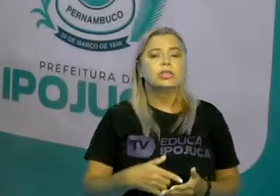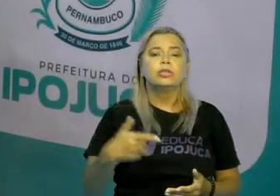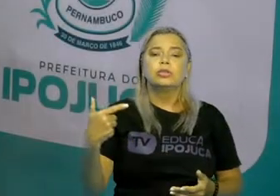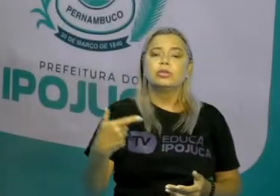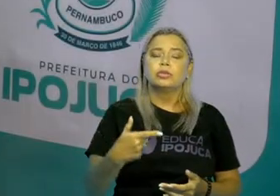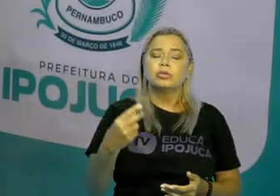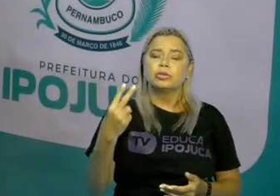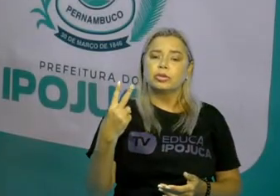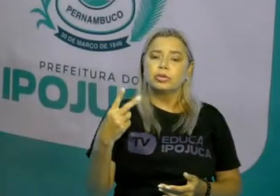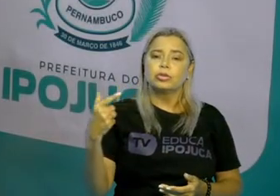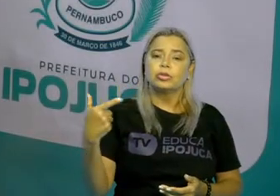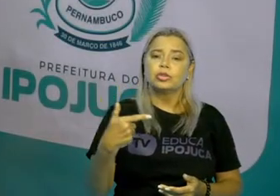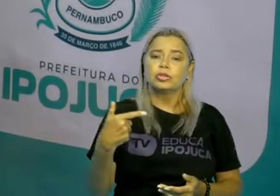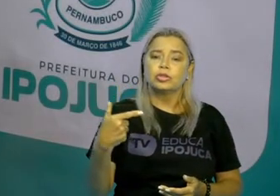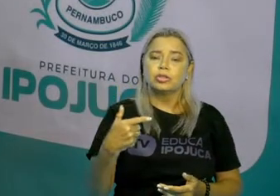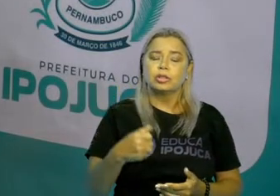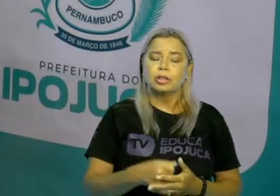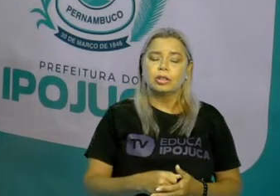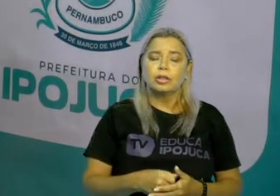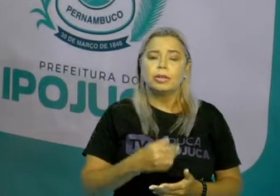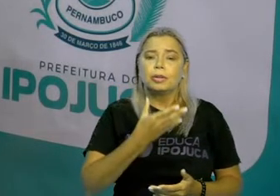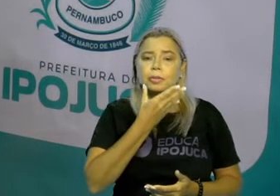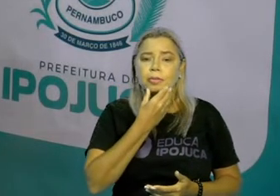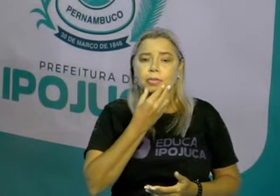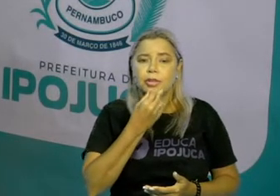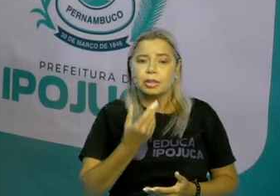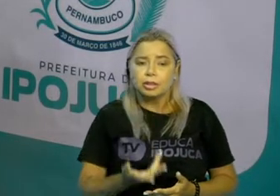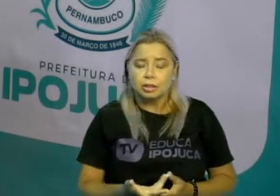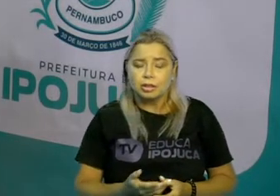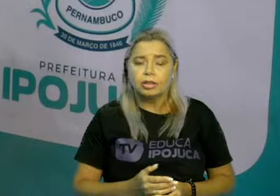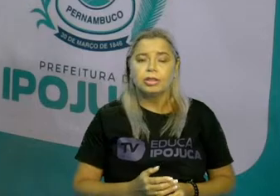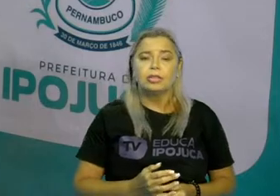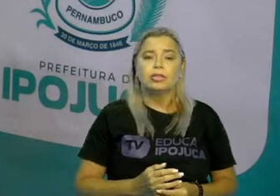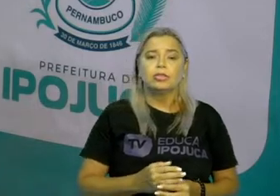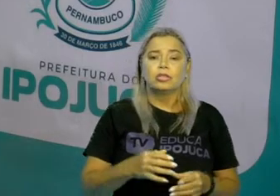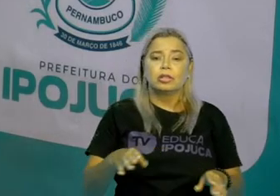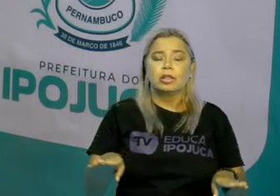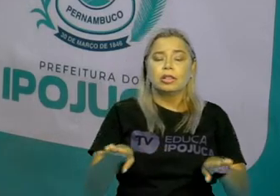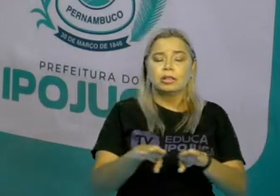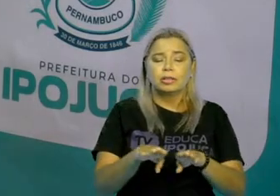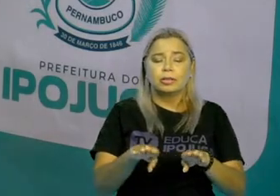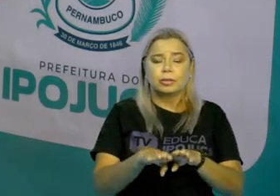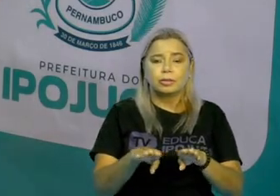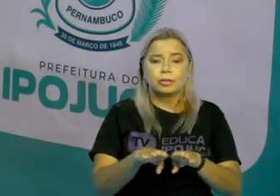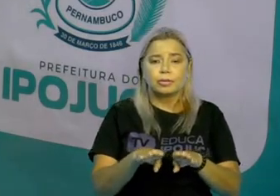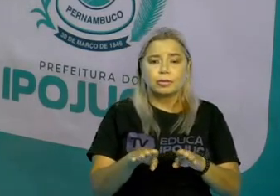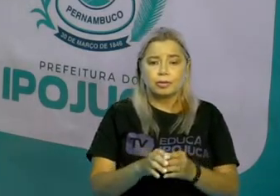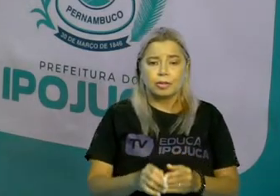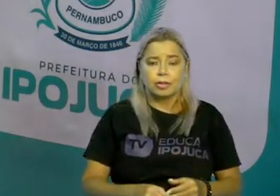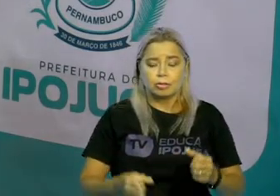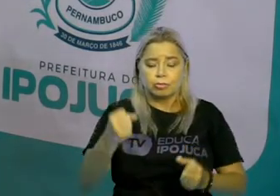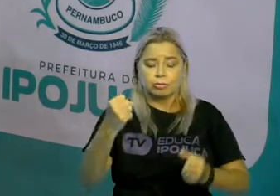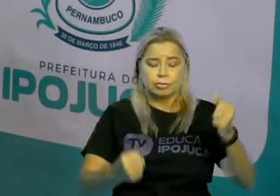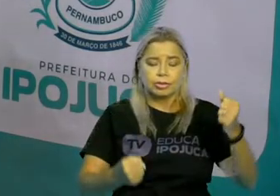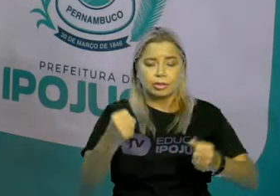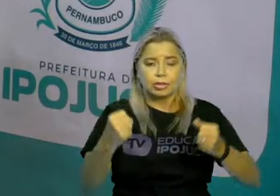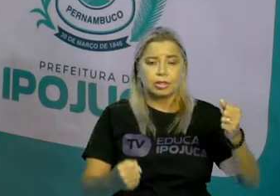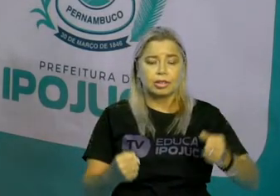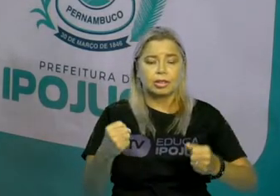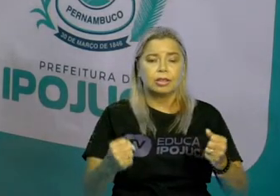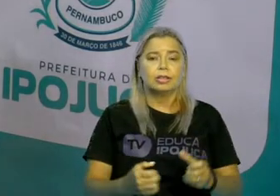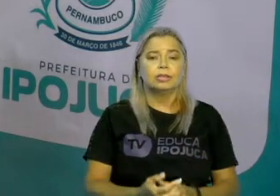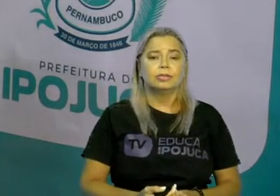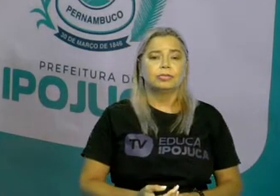deram impactos e ambos com 18 carros e agora vamos complicar um pouquinho mais